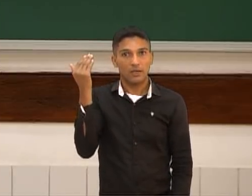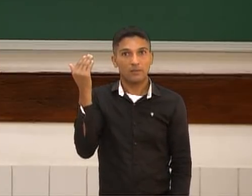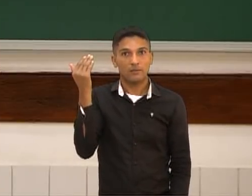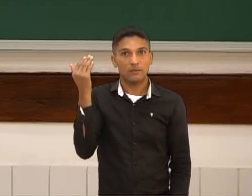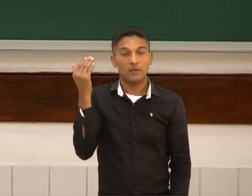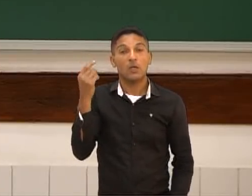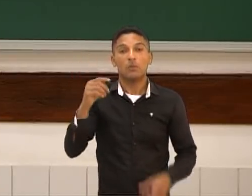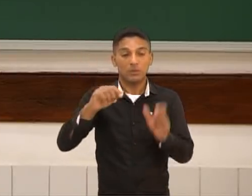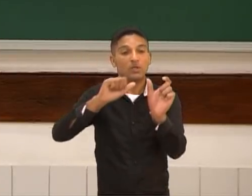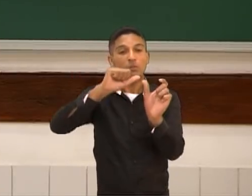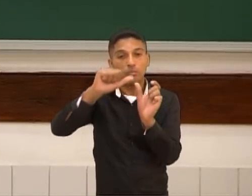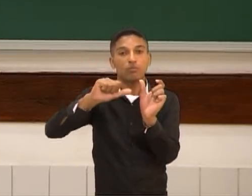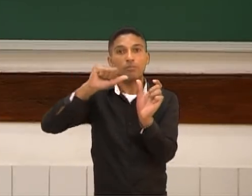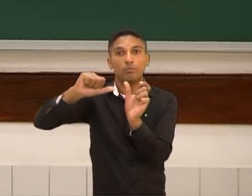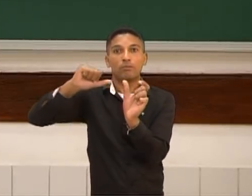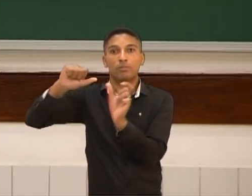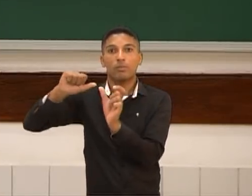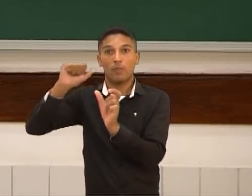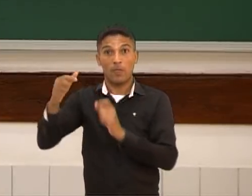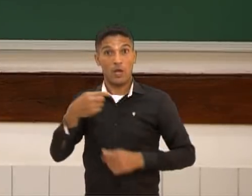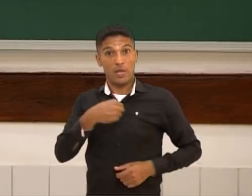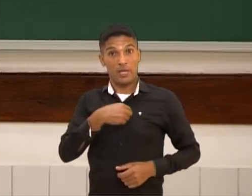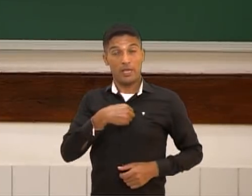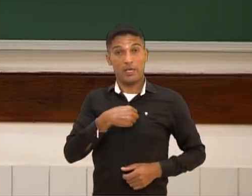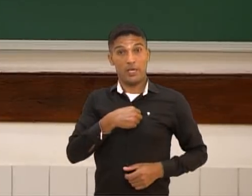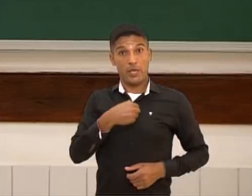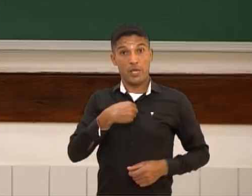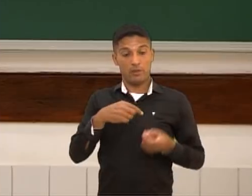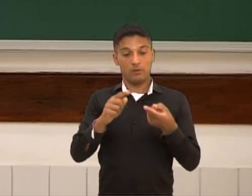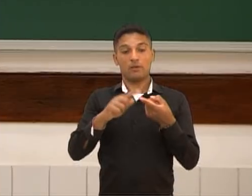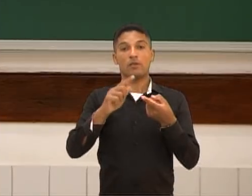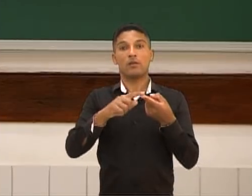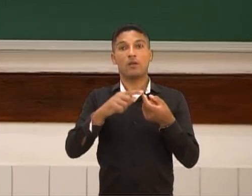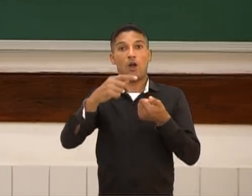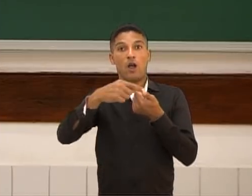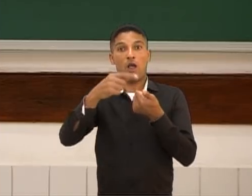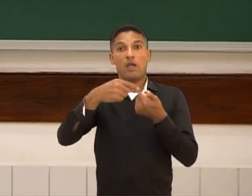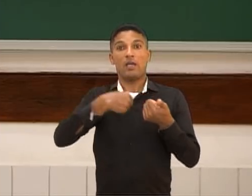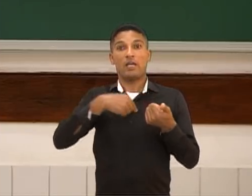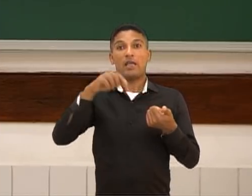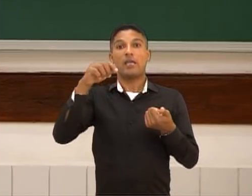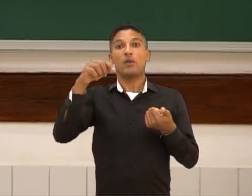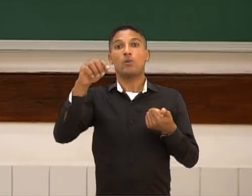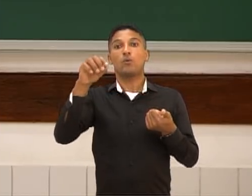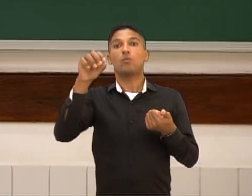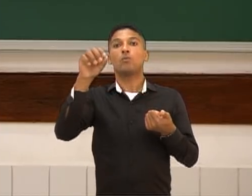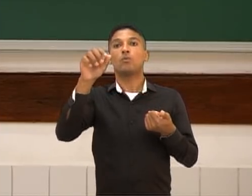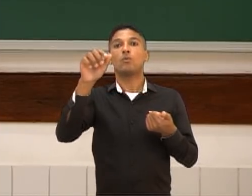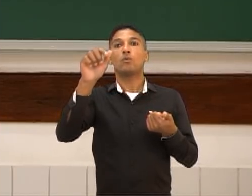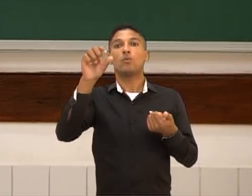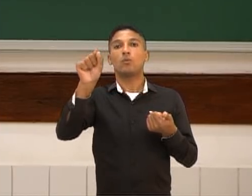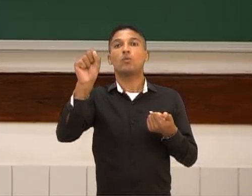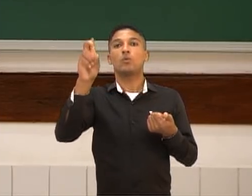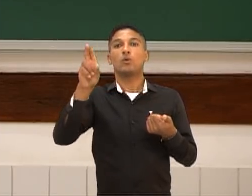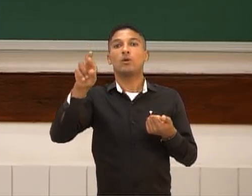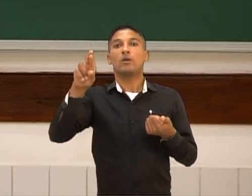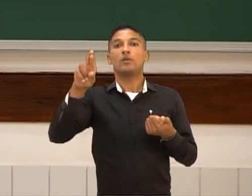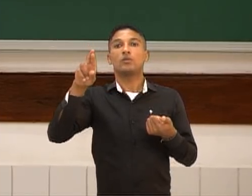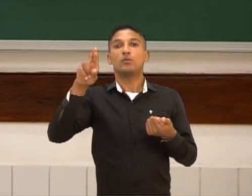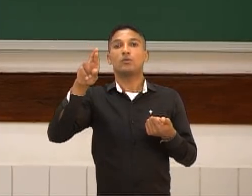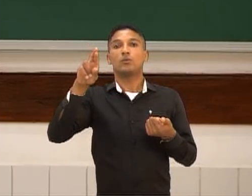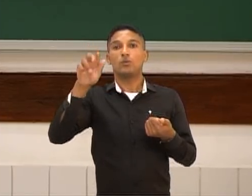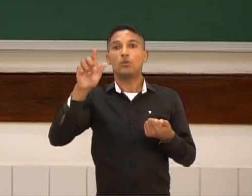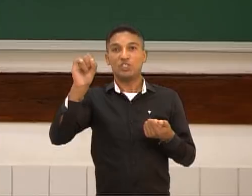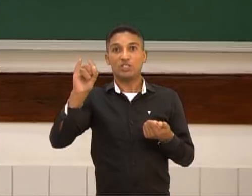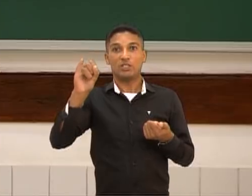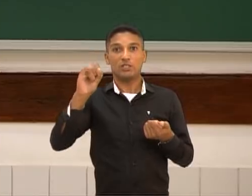tu surgiste, ele surgiu. Nós surgimos, vós surgistes e eles surgiram. Eles ou elas,